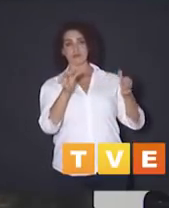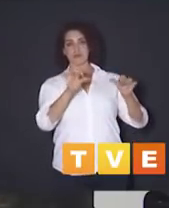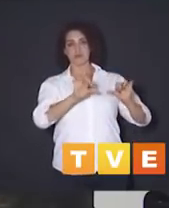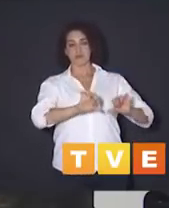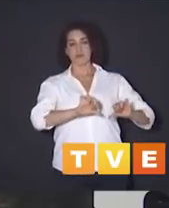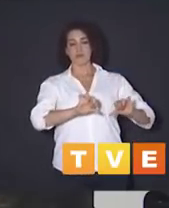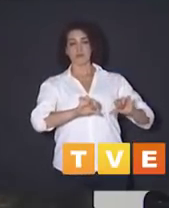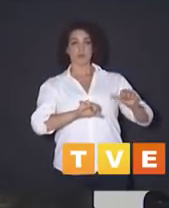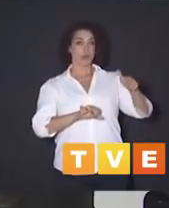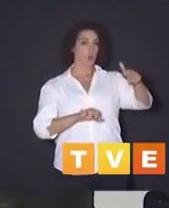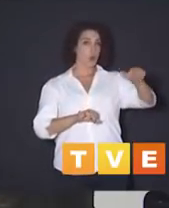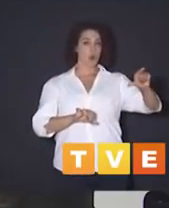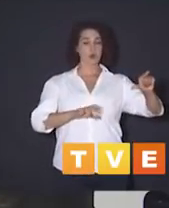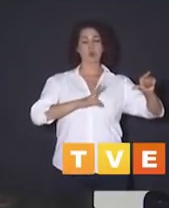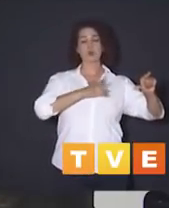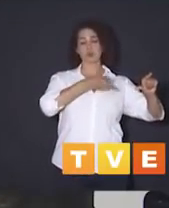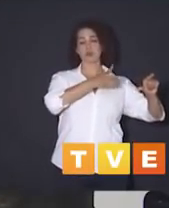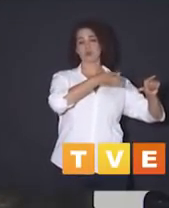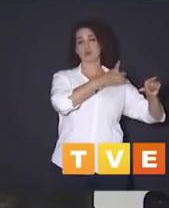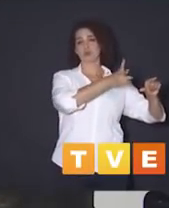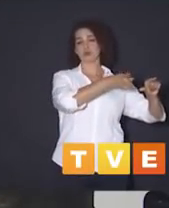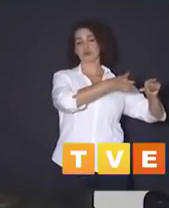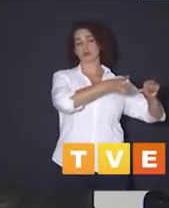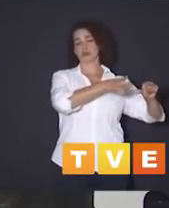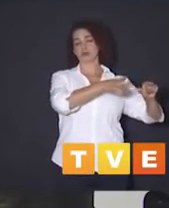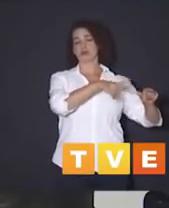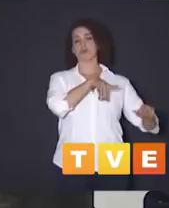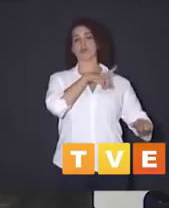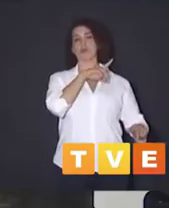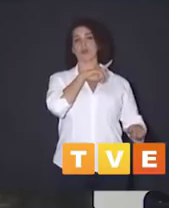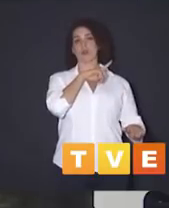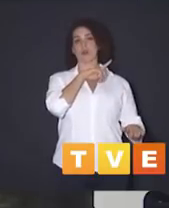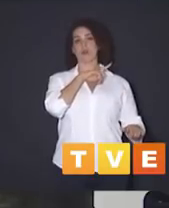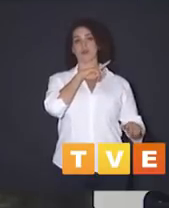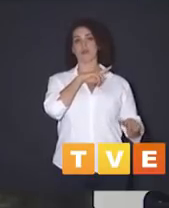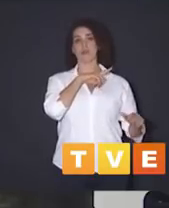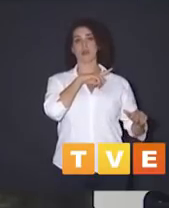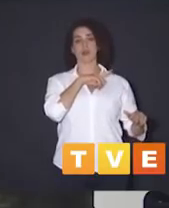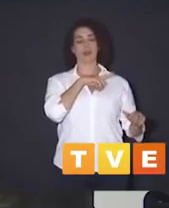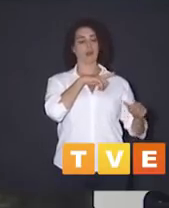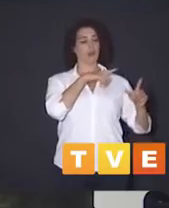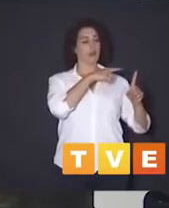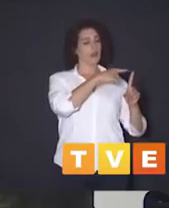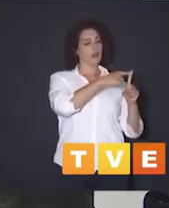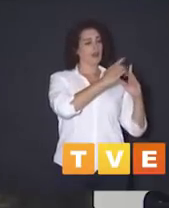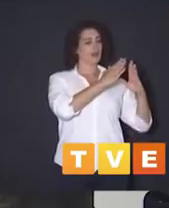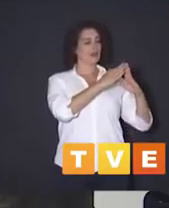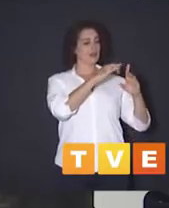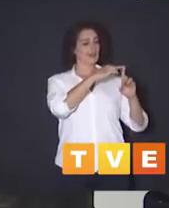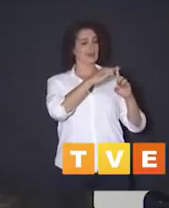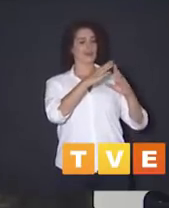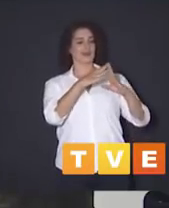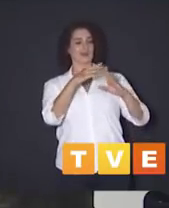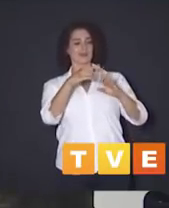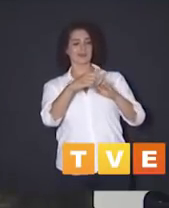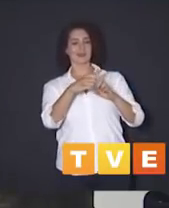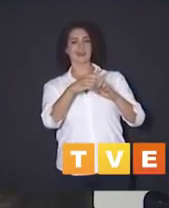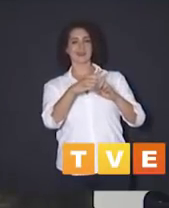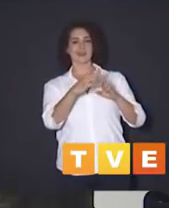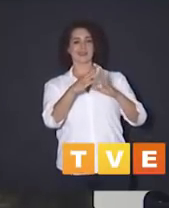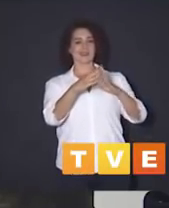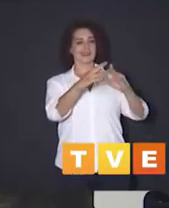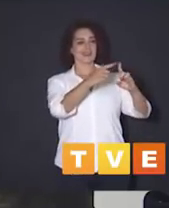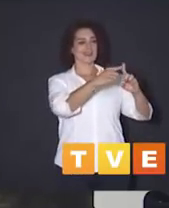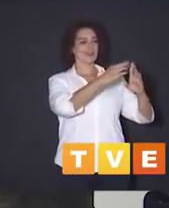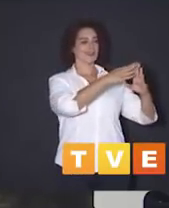outros não tombados tem capelinhas dispersas que são capelinhas de antigas fazendas